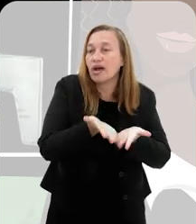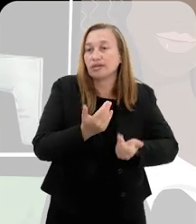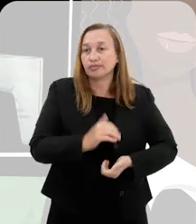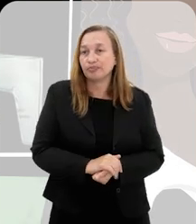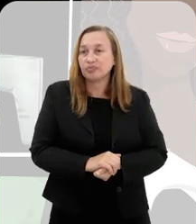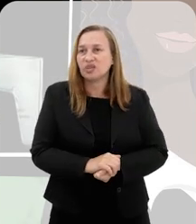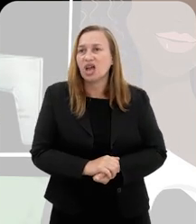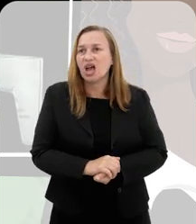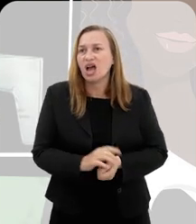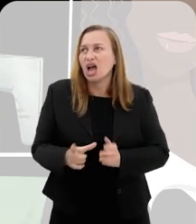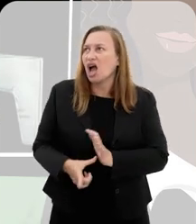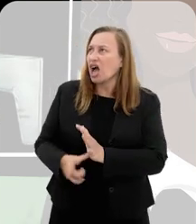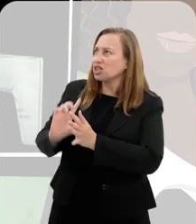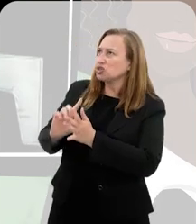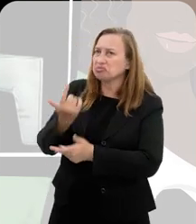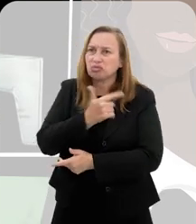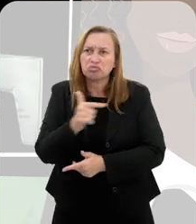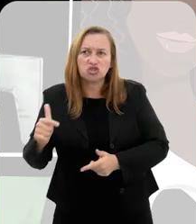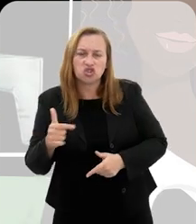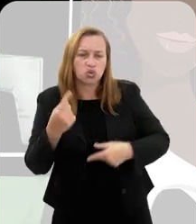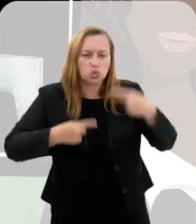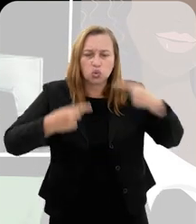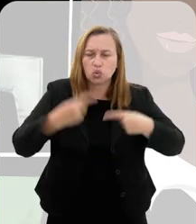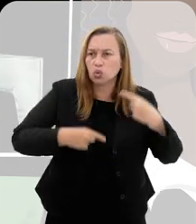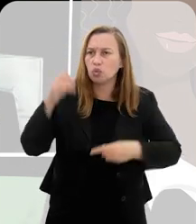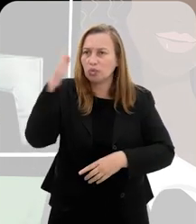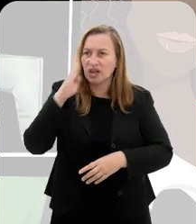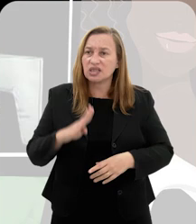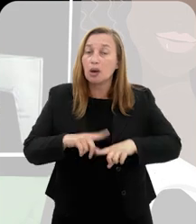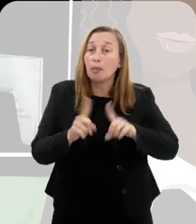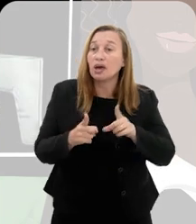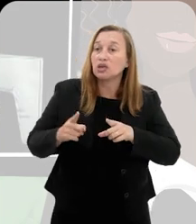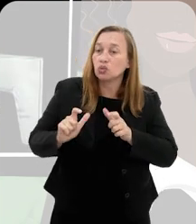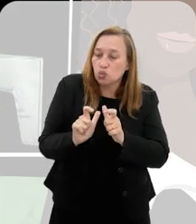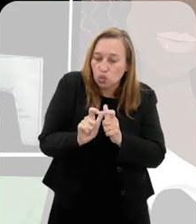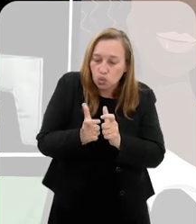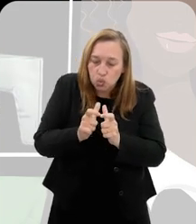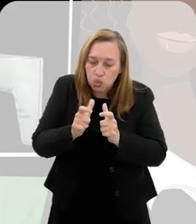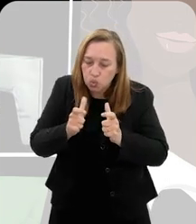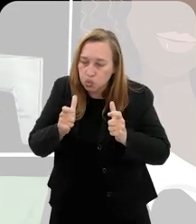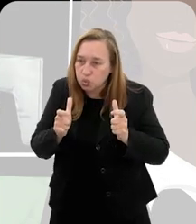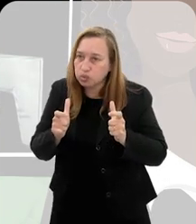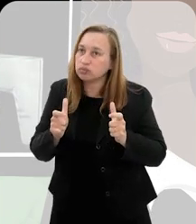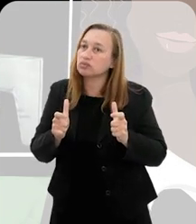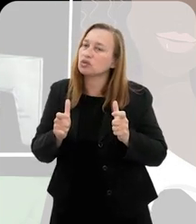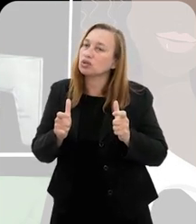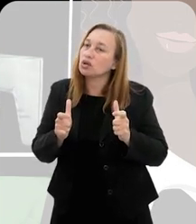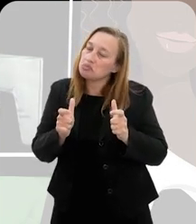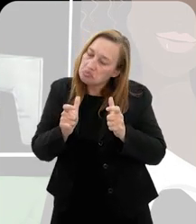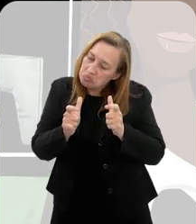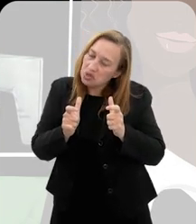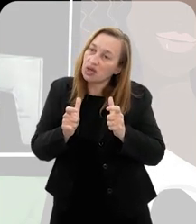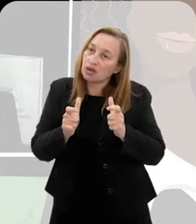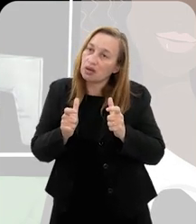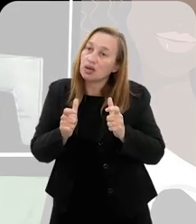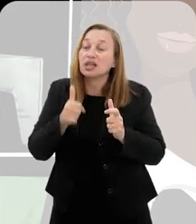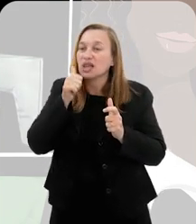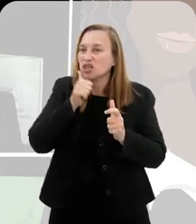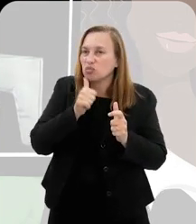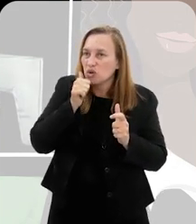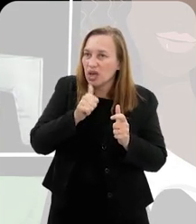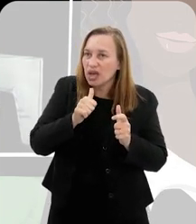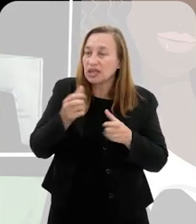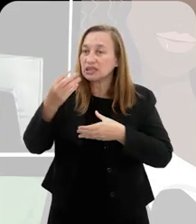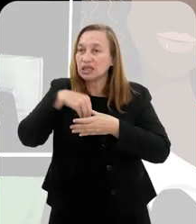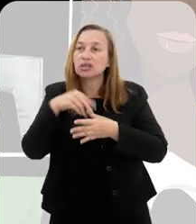cuidado, né? Até então não se tinha esse debate no Brasil, mas o crescimento ainda